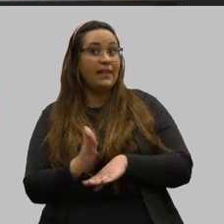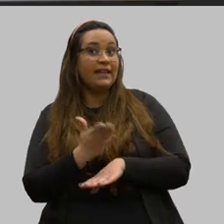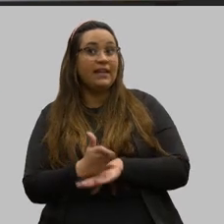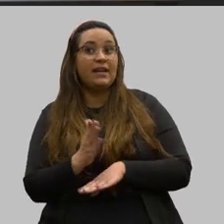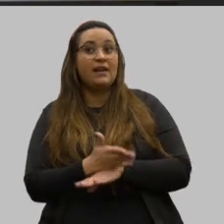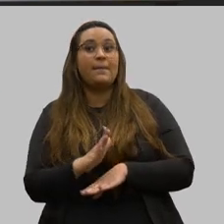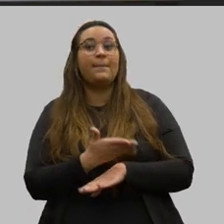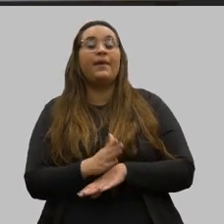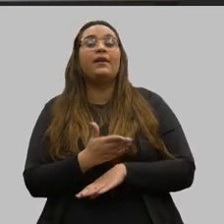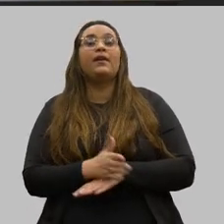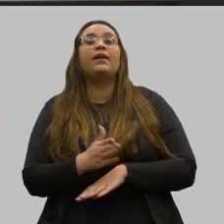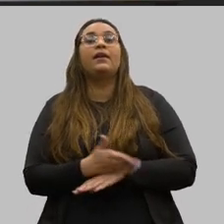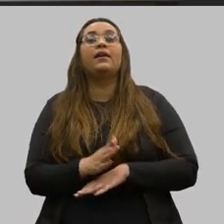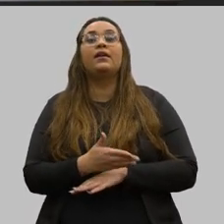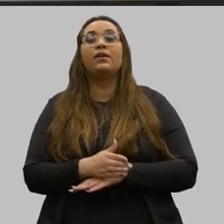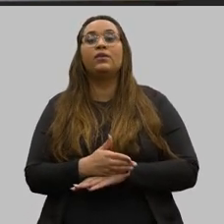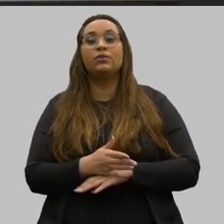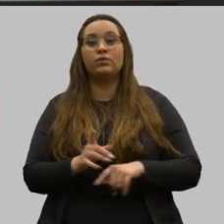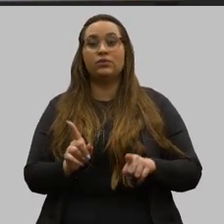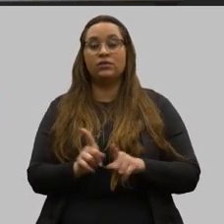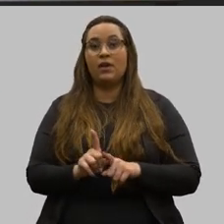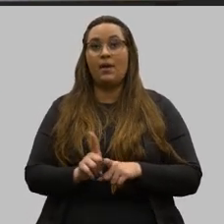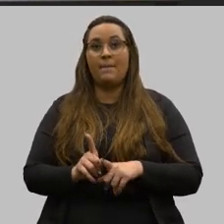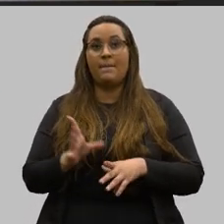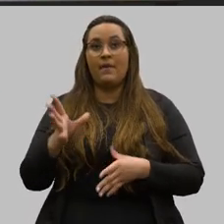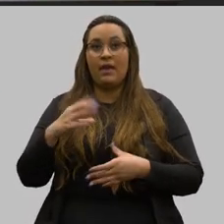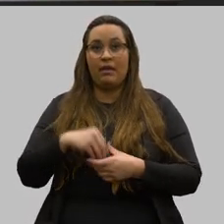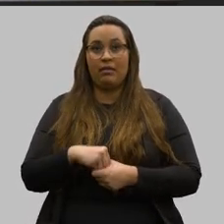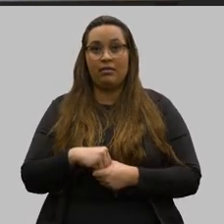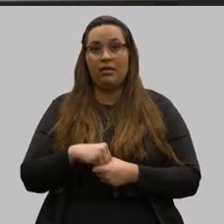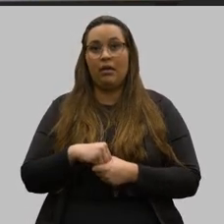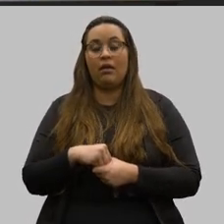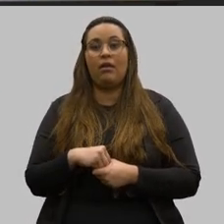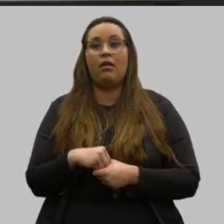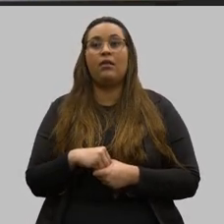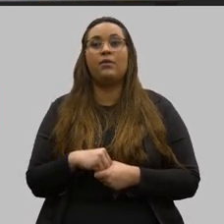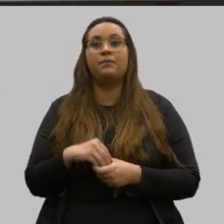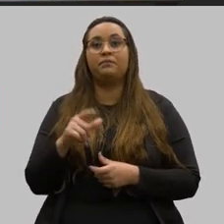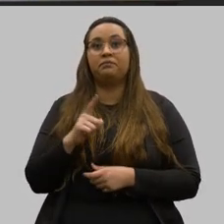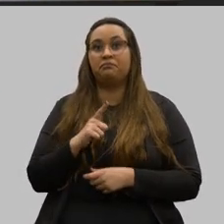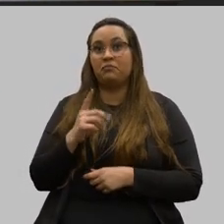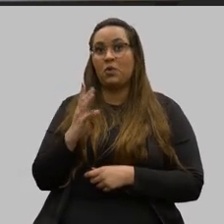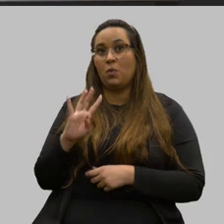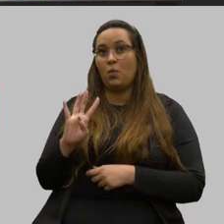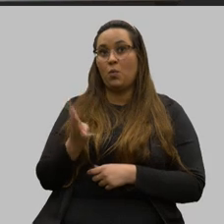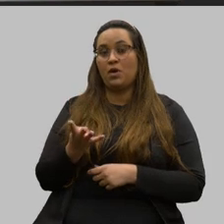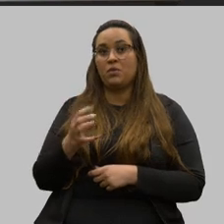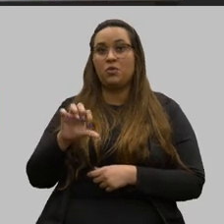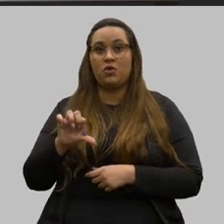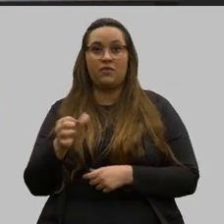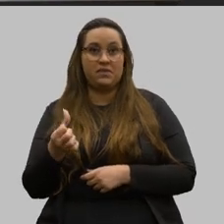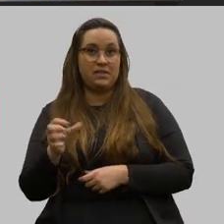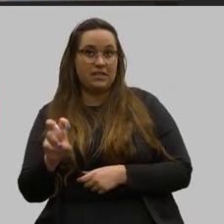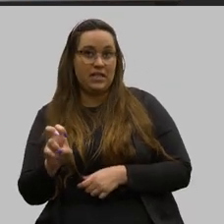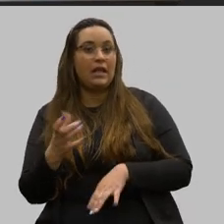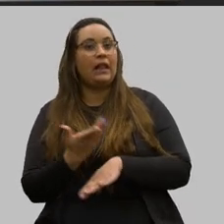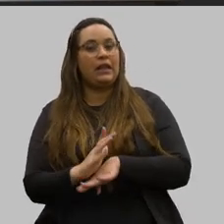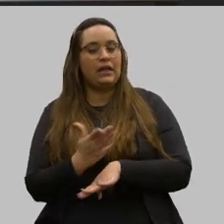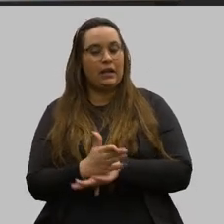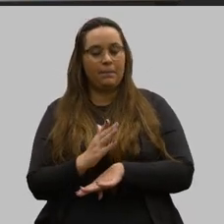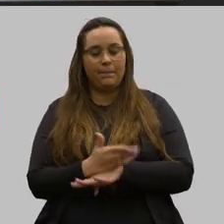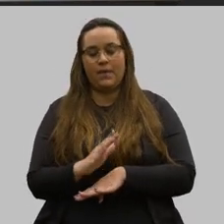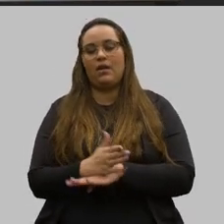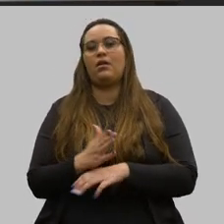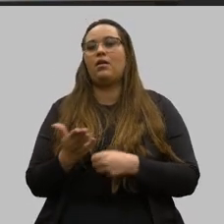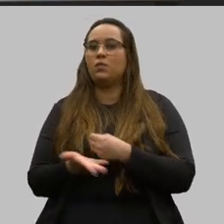aí os treinamentos internos 2023 nós tivemos 4088 militares que passaram pelo treinamento profissional básico